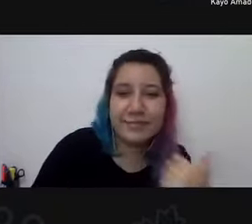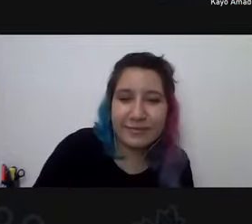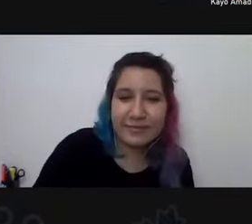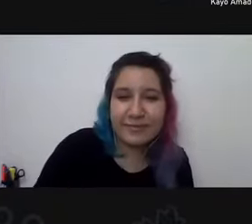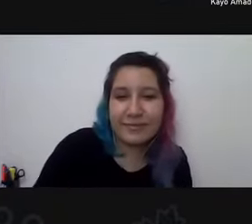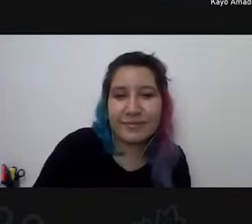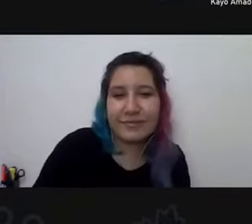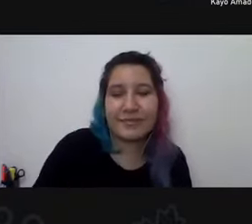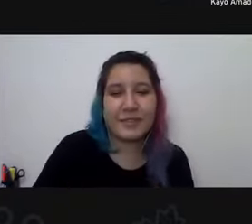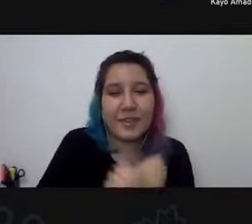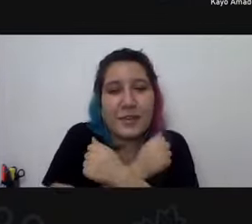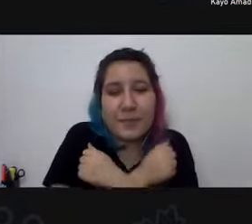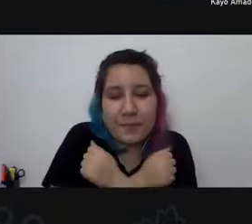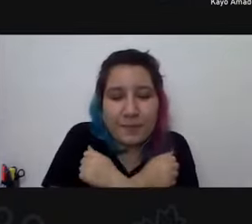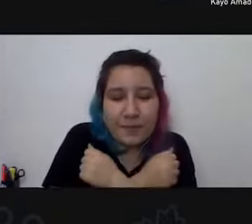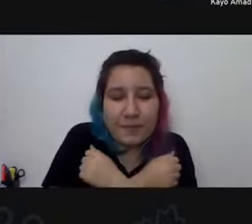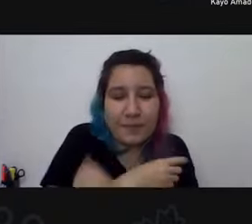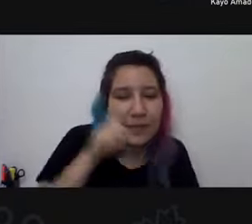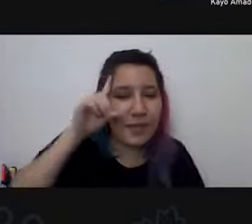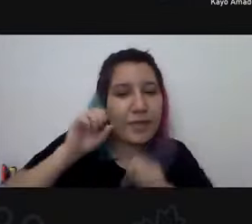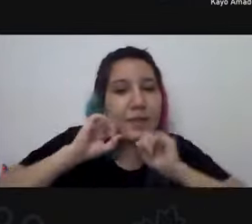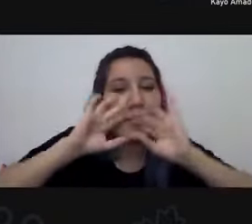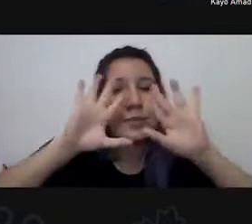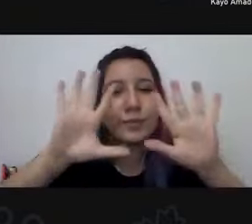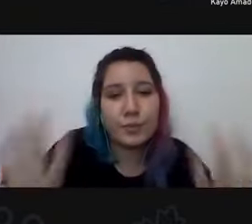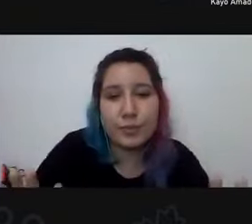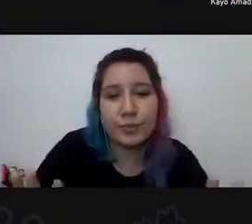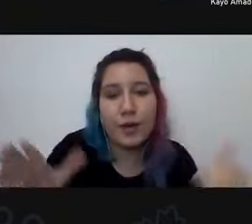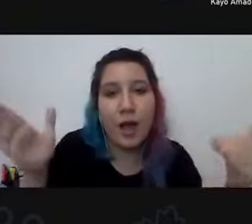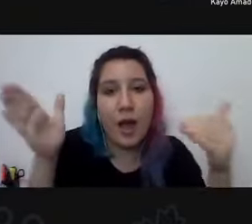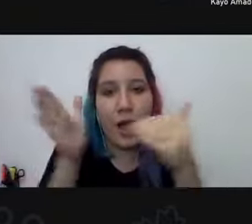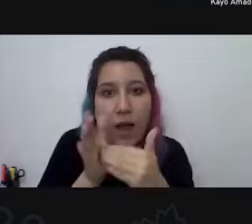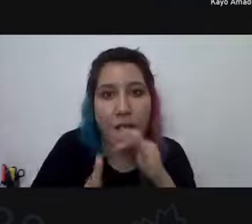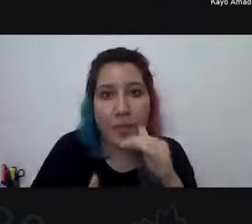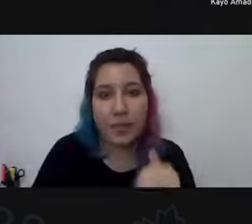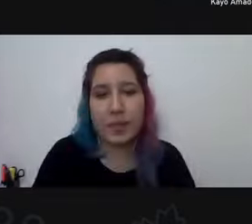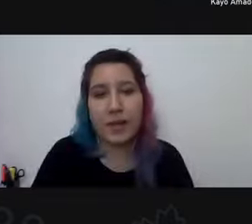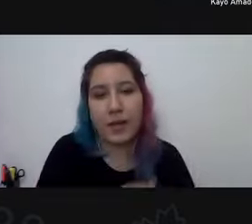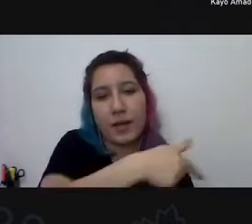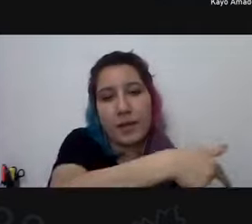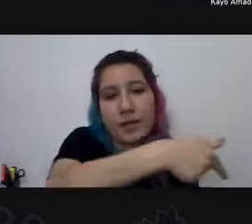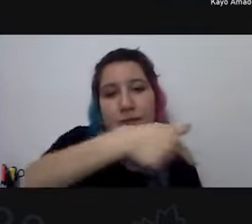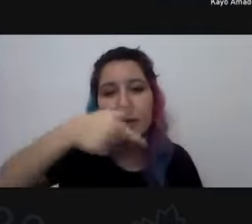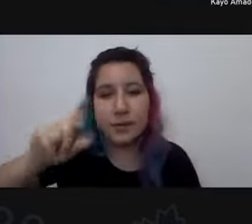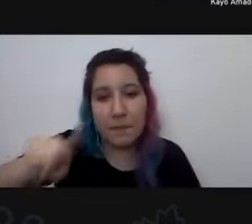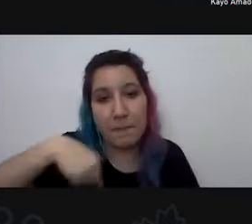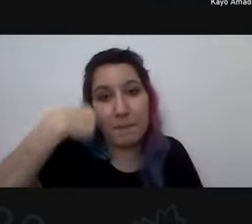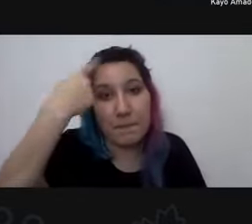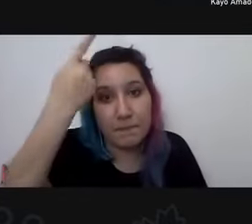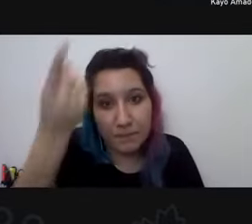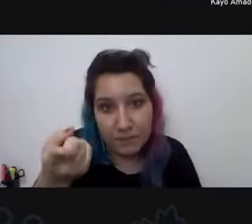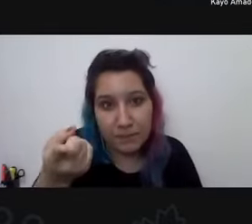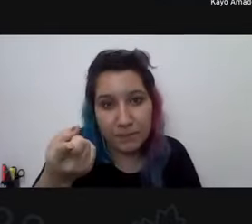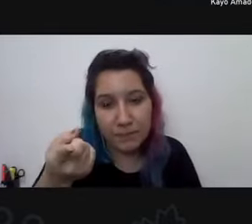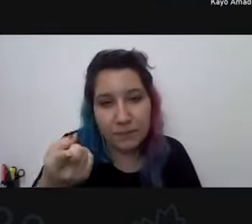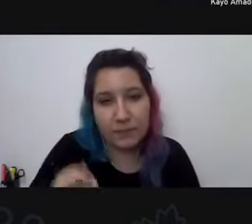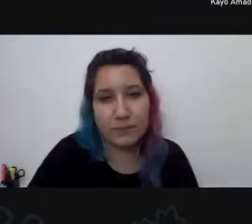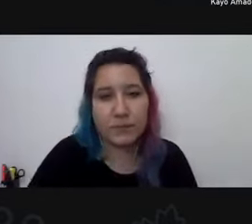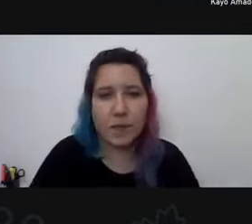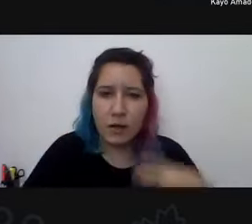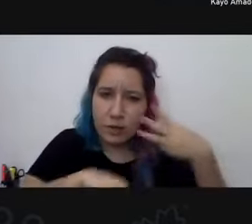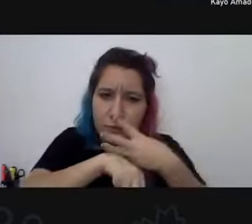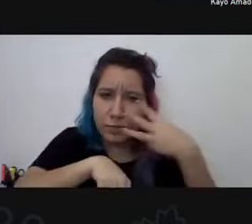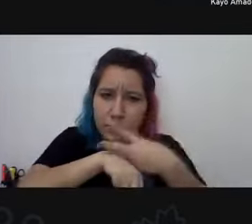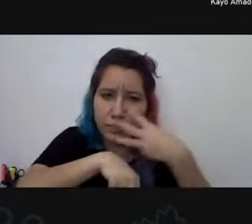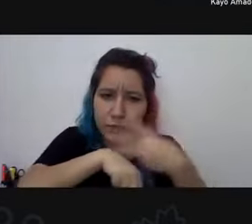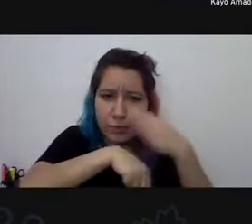valeu. Um grande abraço. Deus abençoe todo mundo. Até a próxima live. Segue. Falei do WhatsApp? Me chama no WhatsApp.